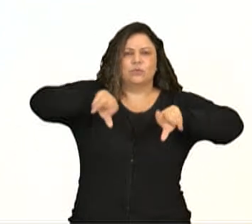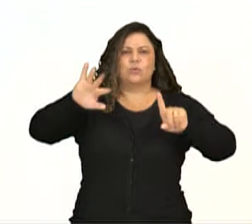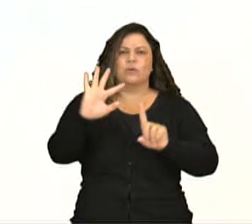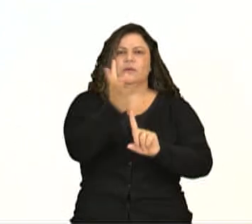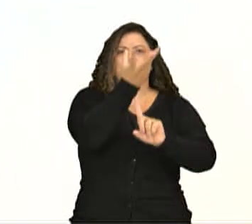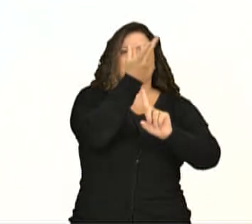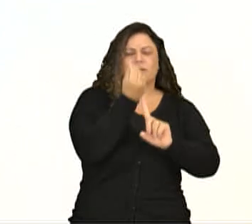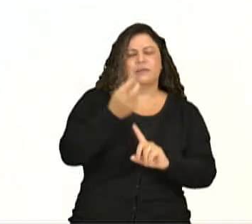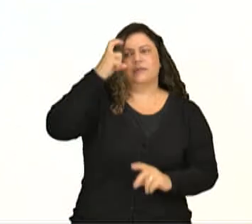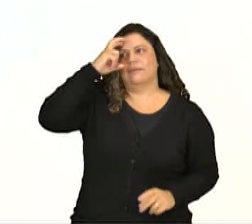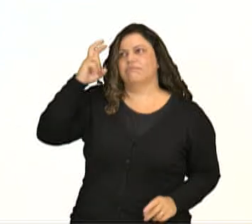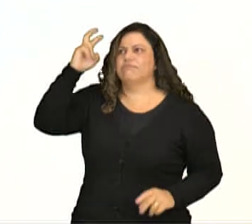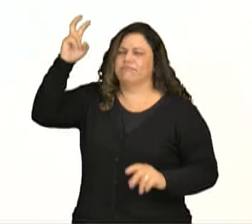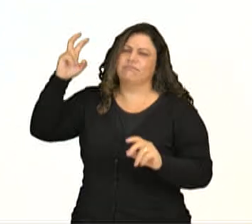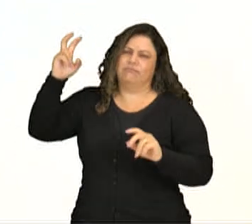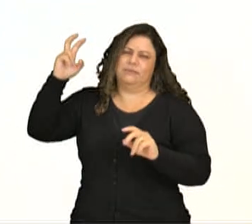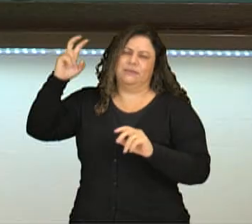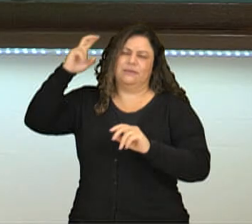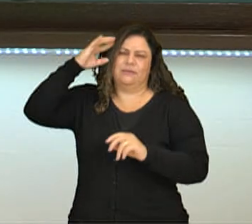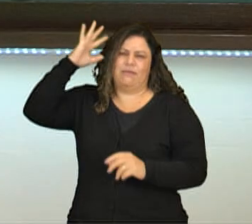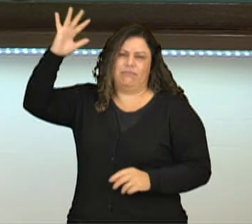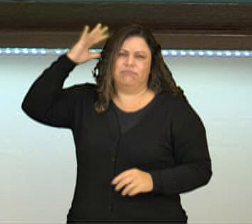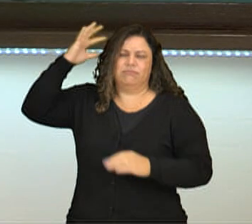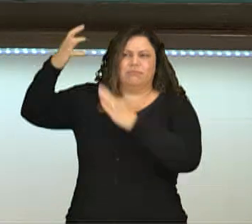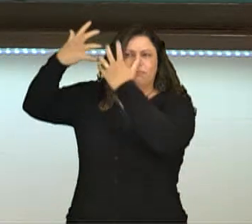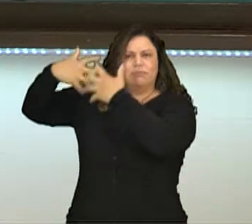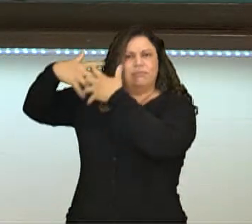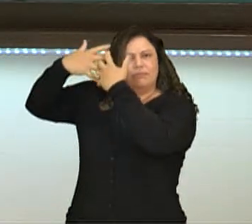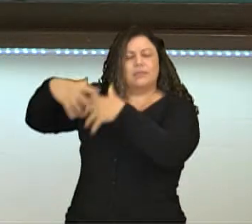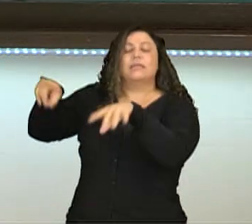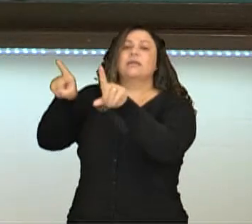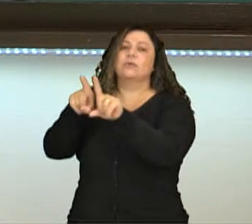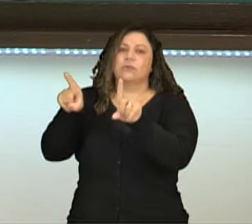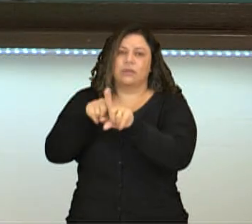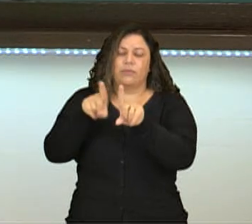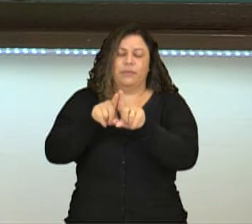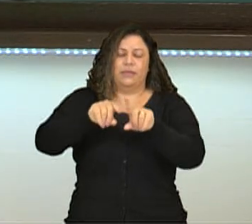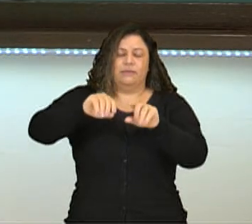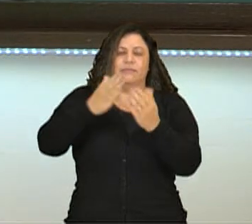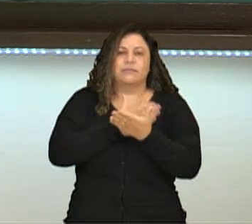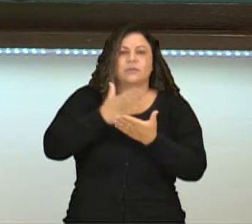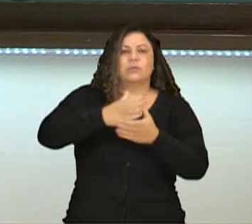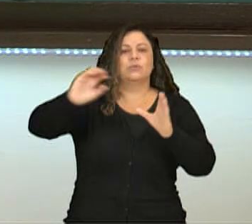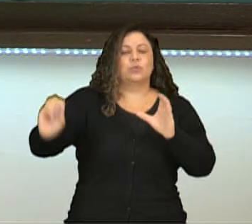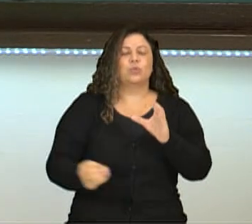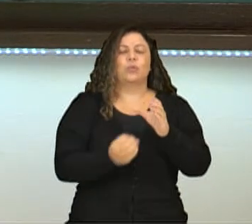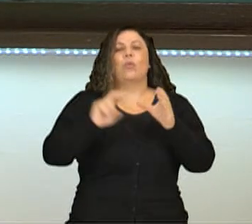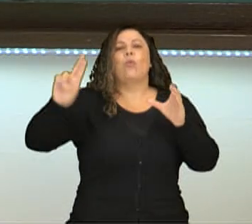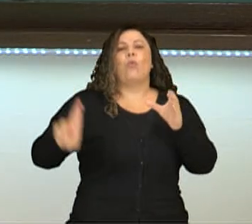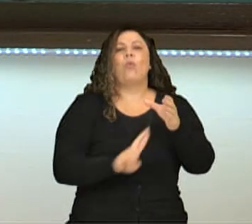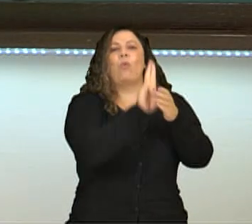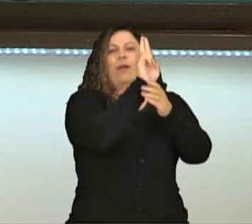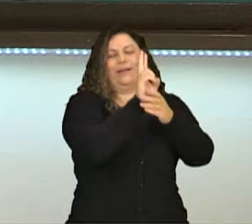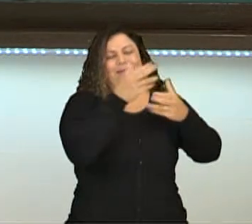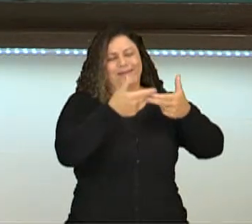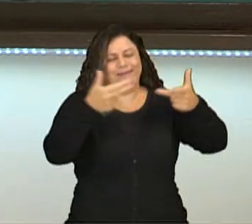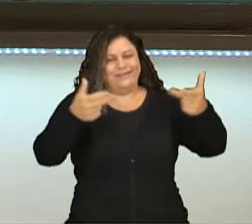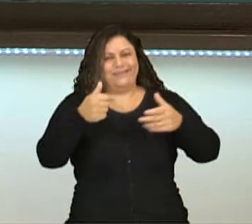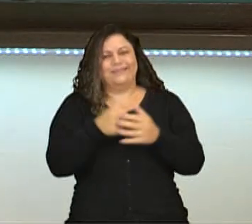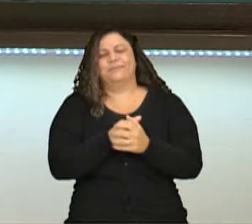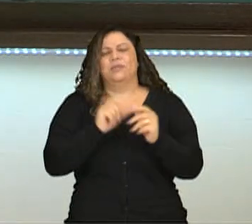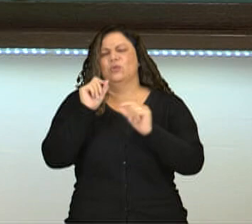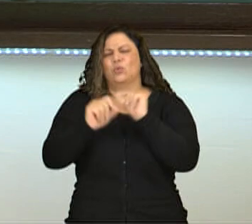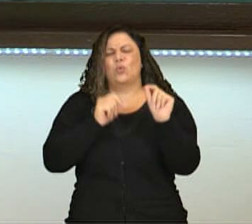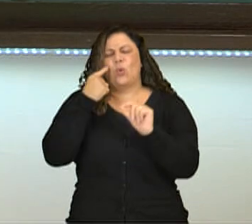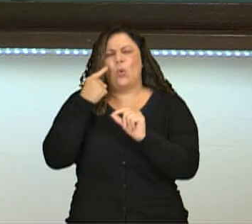e intelectuais, né? A partir, então, do renascimento do comércio e do ressurgimento das